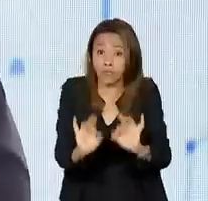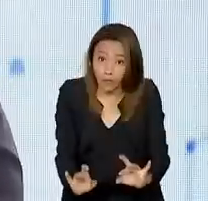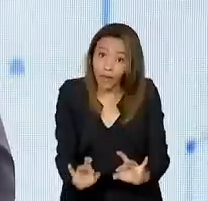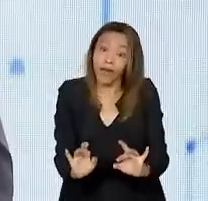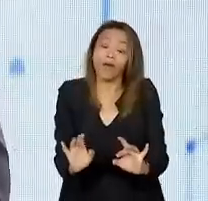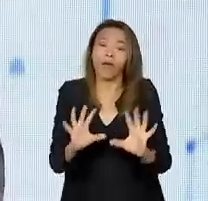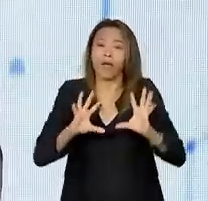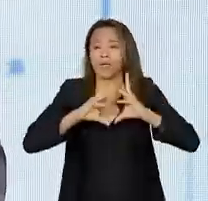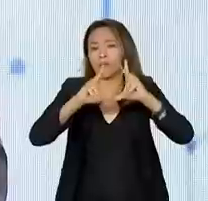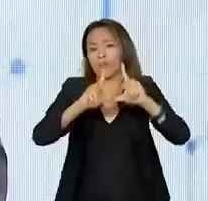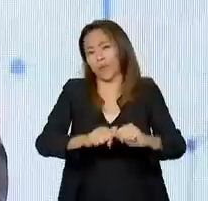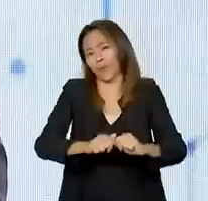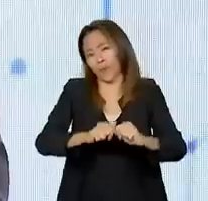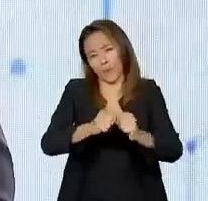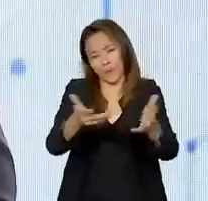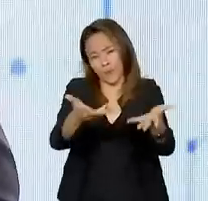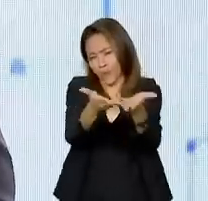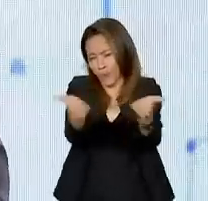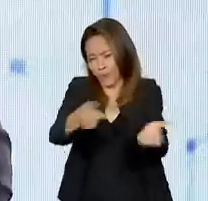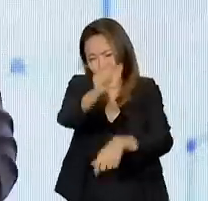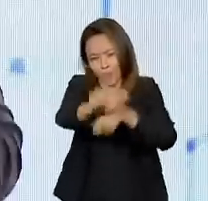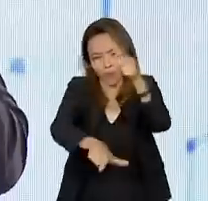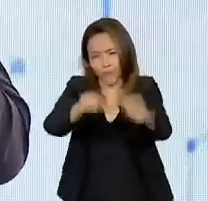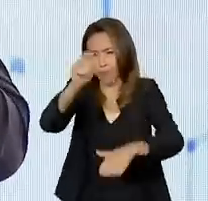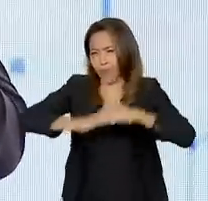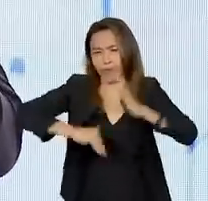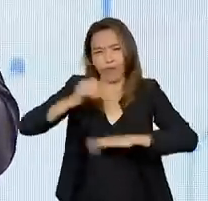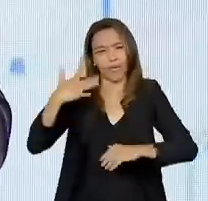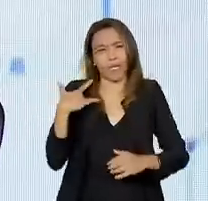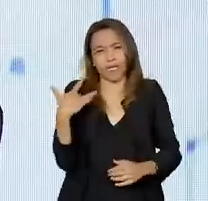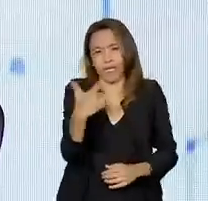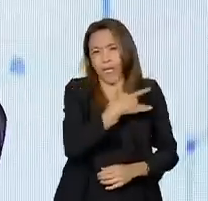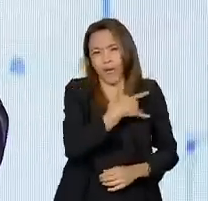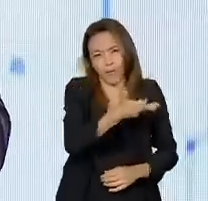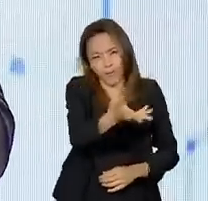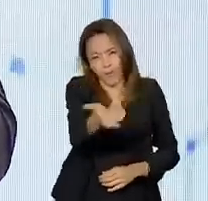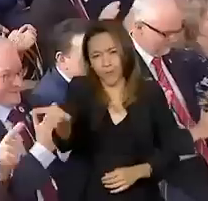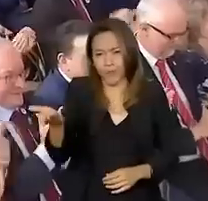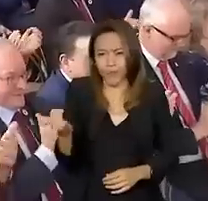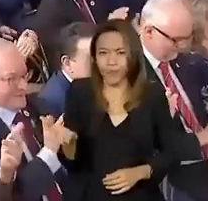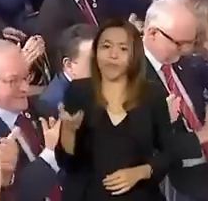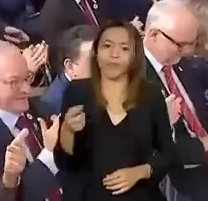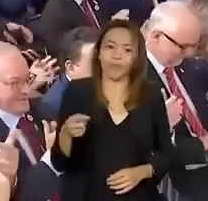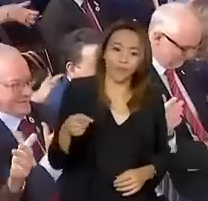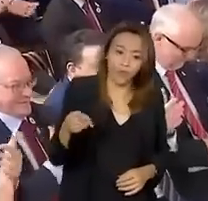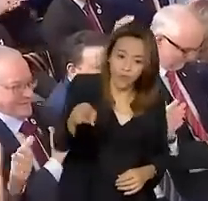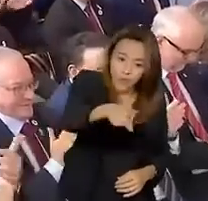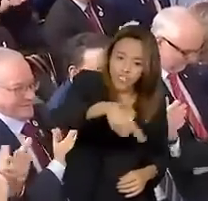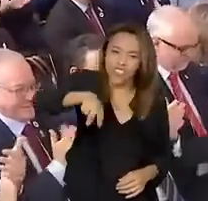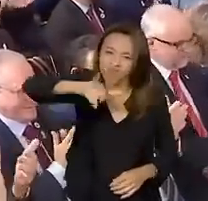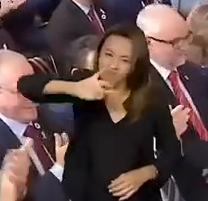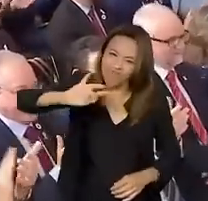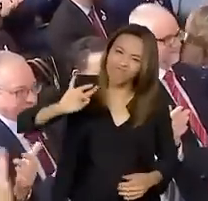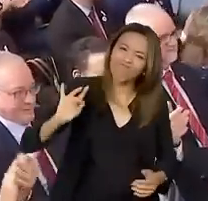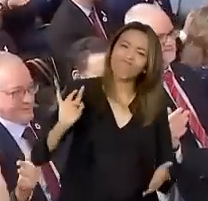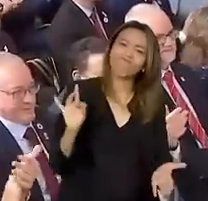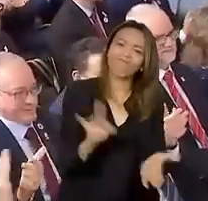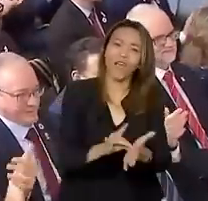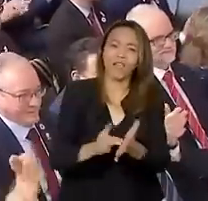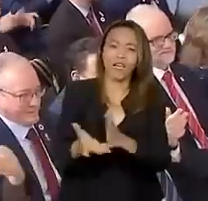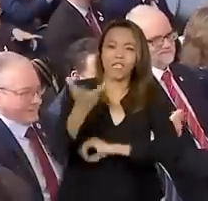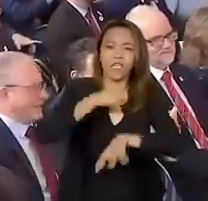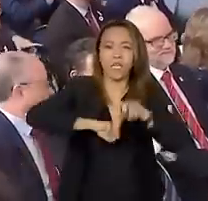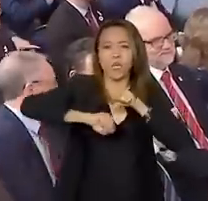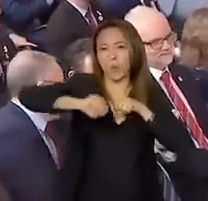os trabalhadores e trabalhadoras da saúde, que se mostraram os verdadeiros heróis